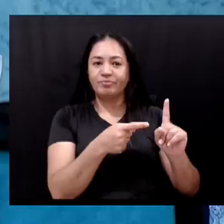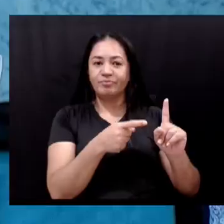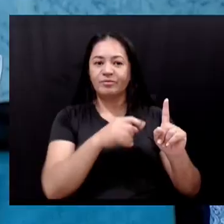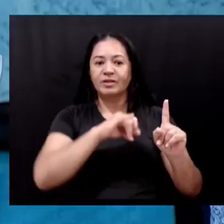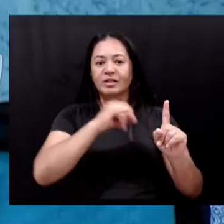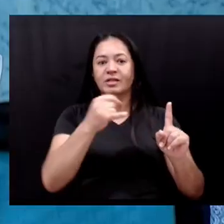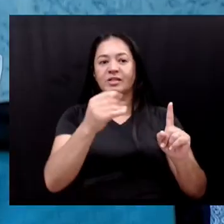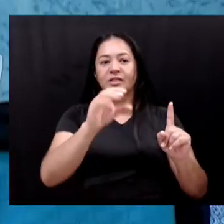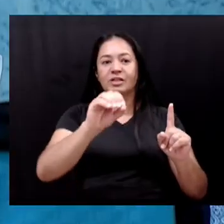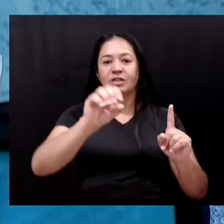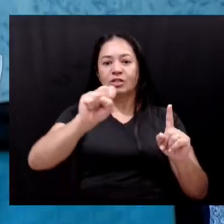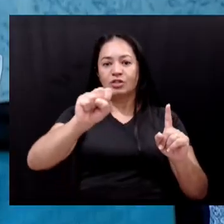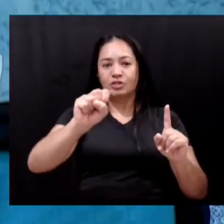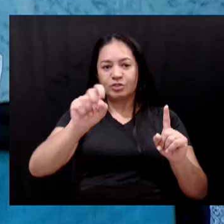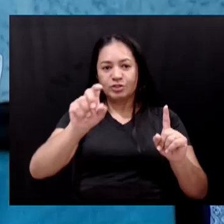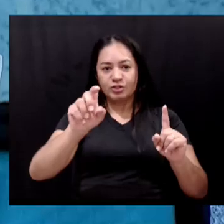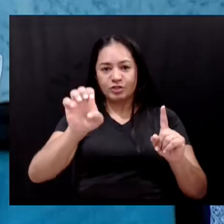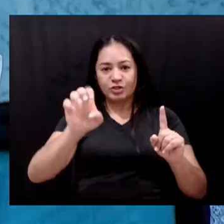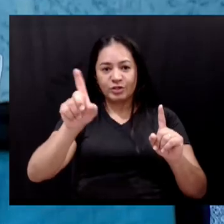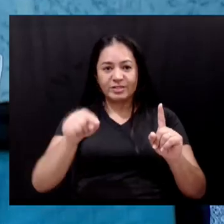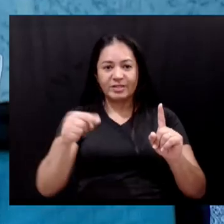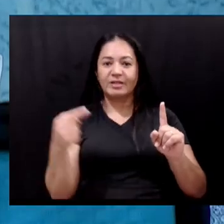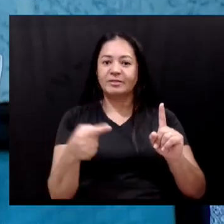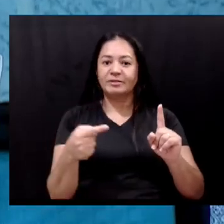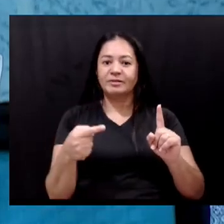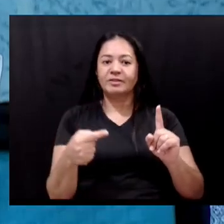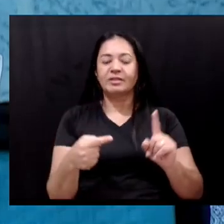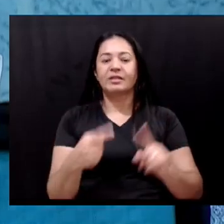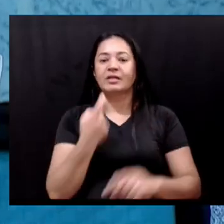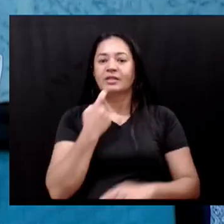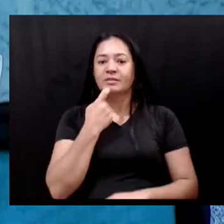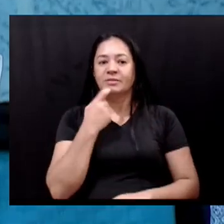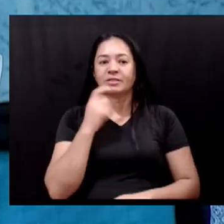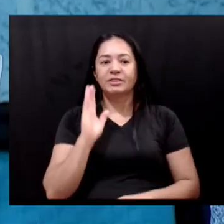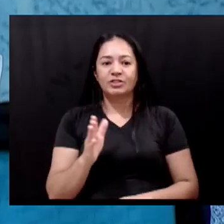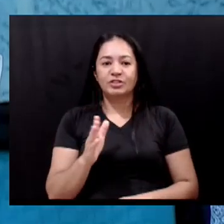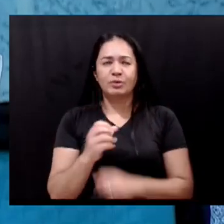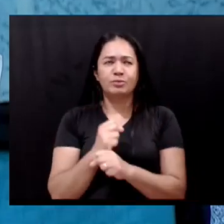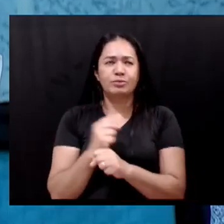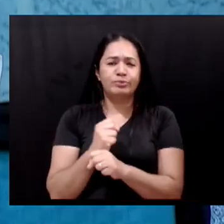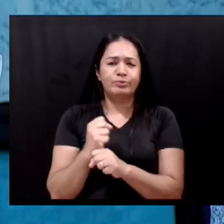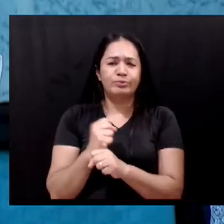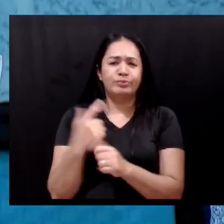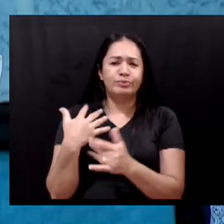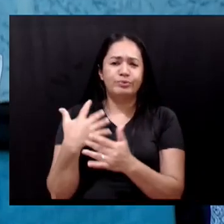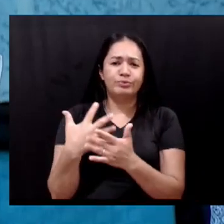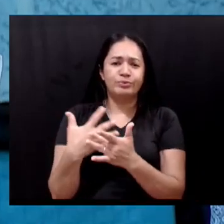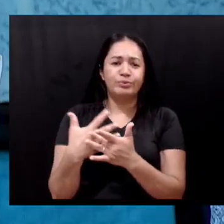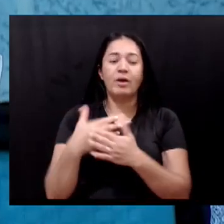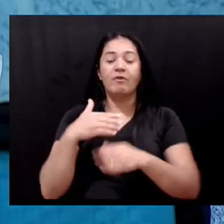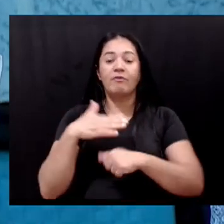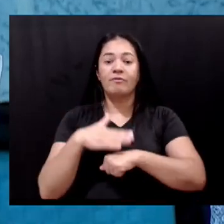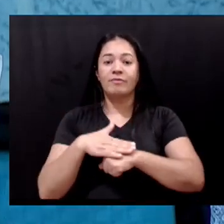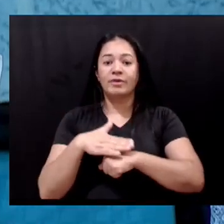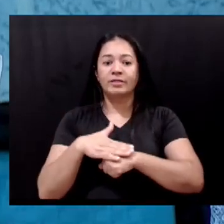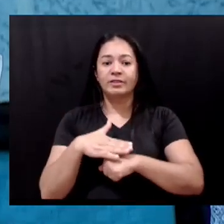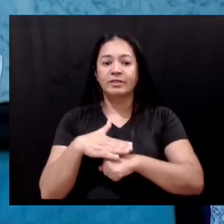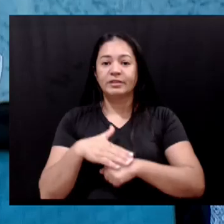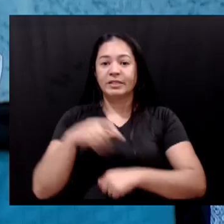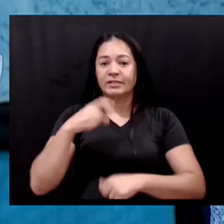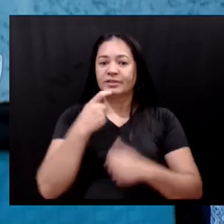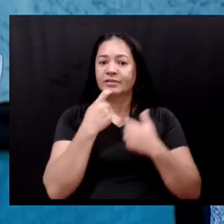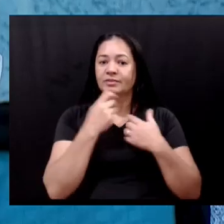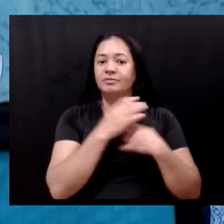Estrível. Que está aqui em Campinas já há muitos anos, que faz, né, de Campinas a